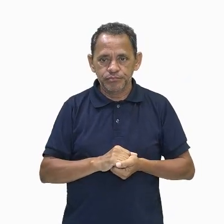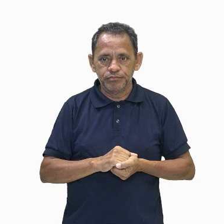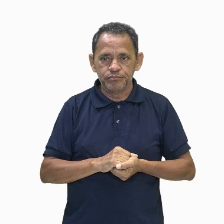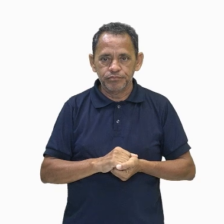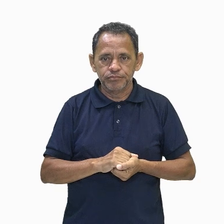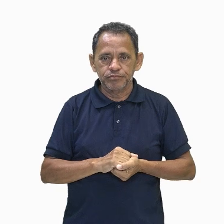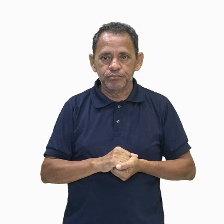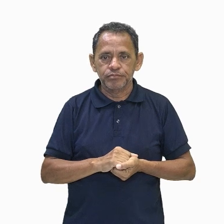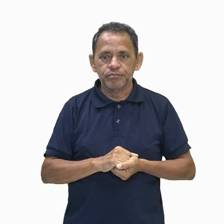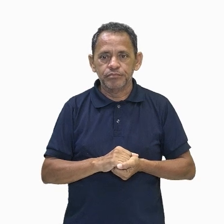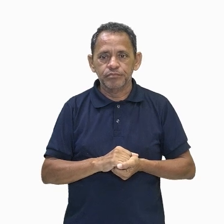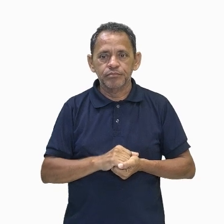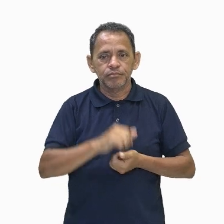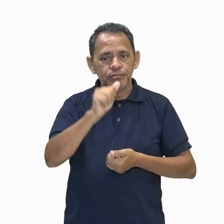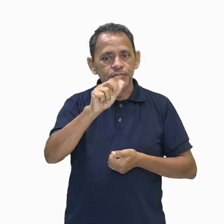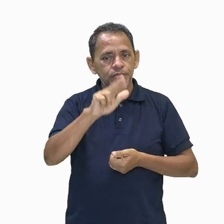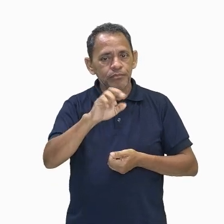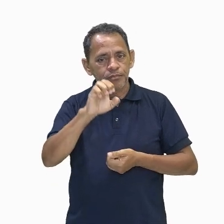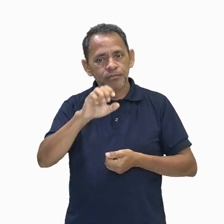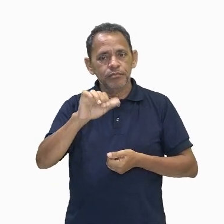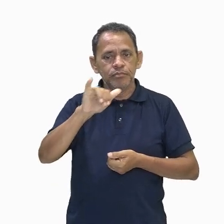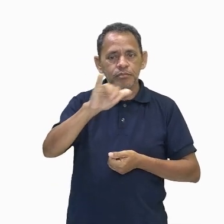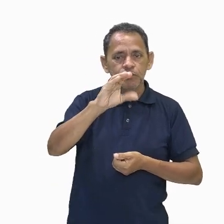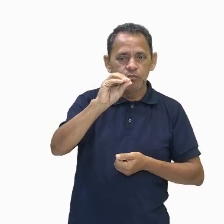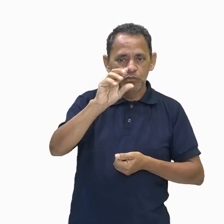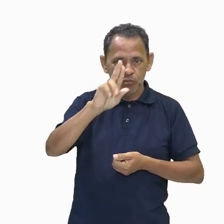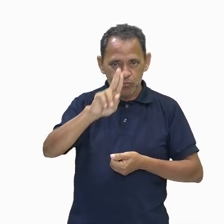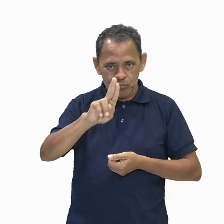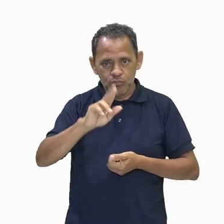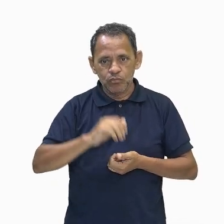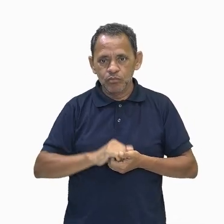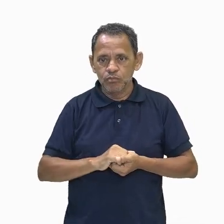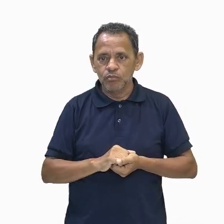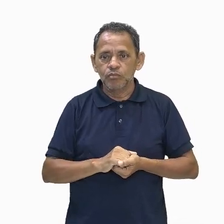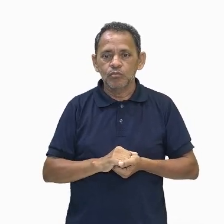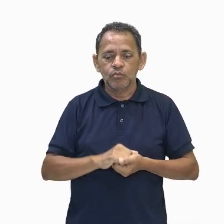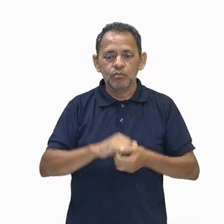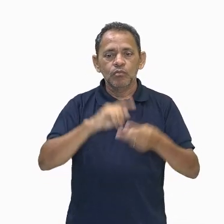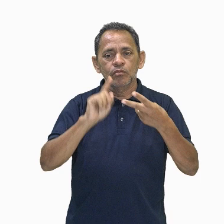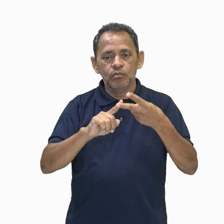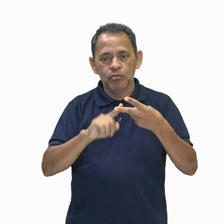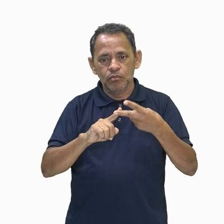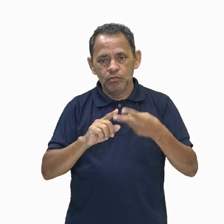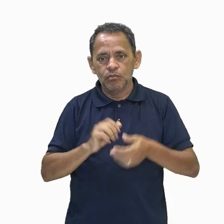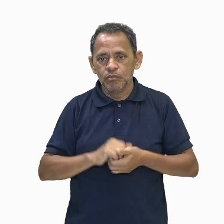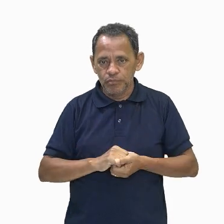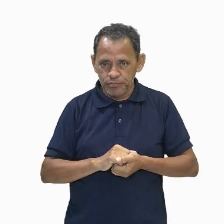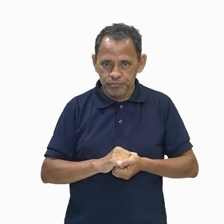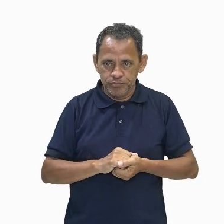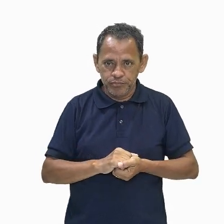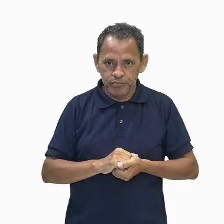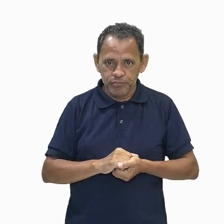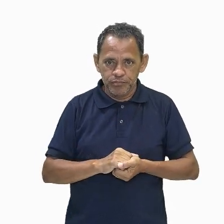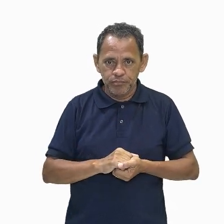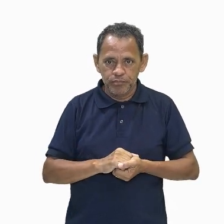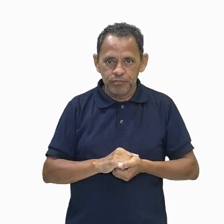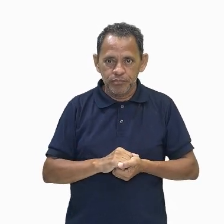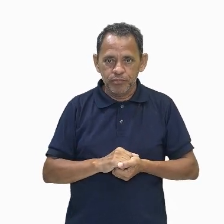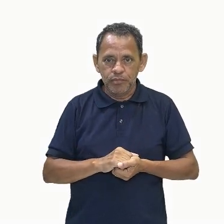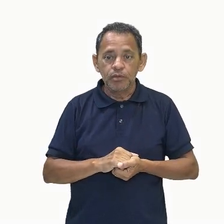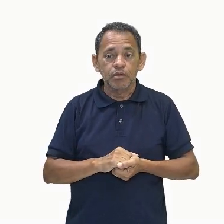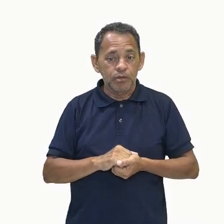essas, ó. Are you listening to music? Are you listening to music? Bom,